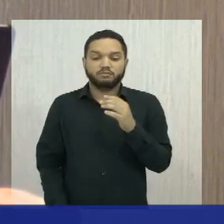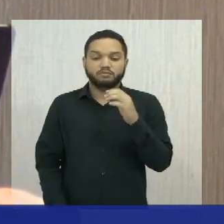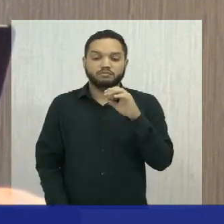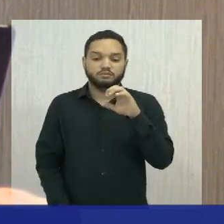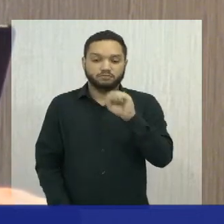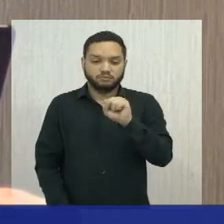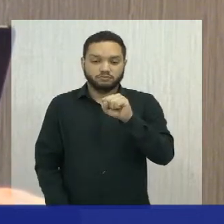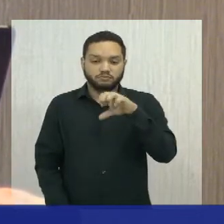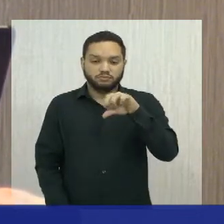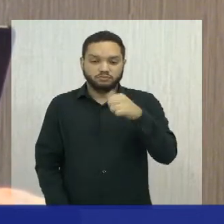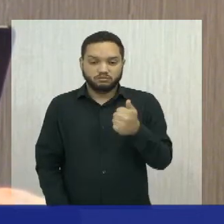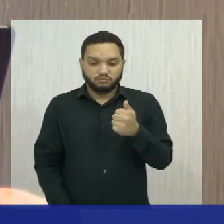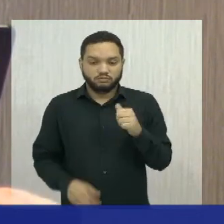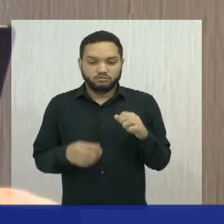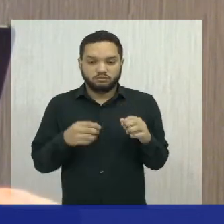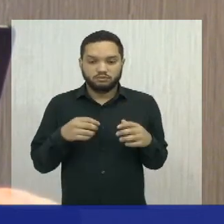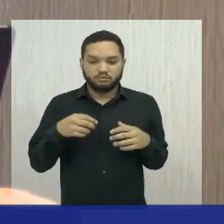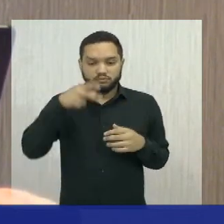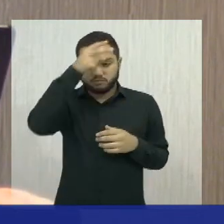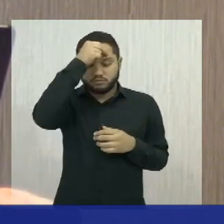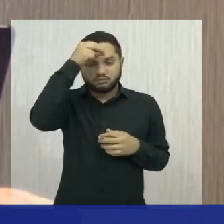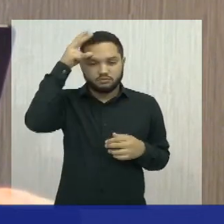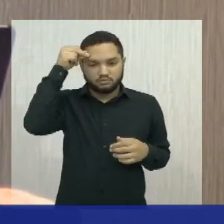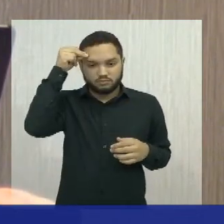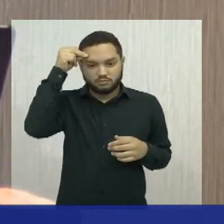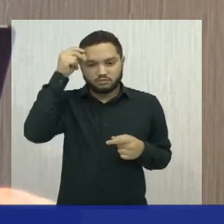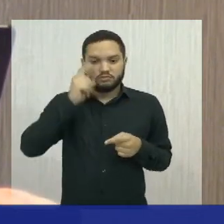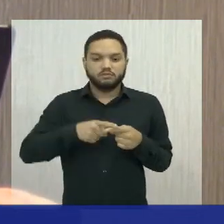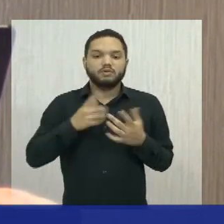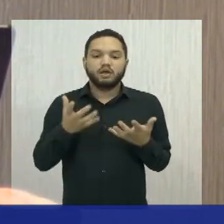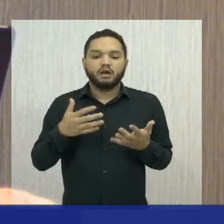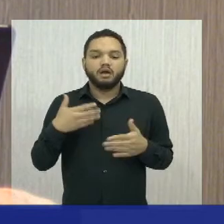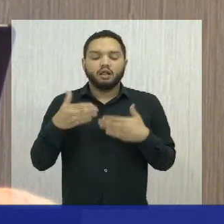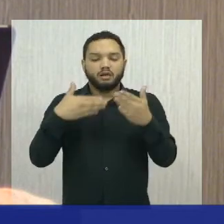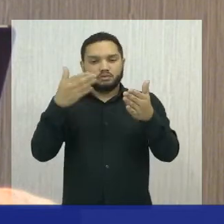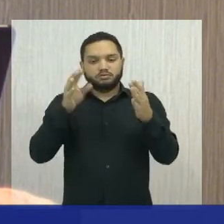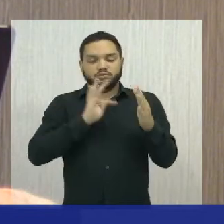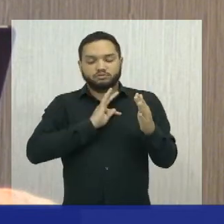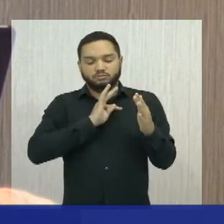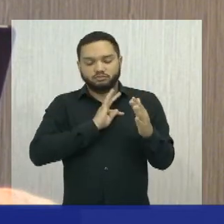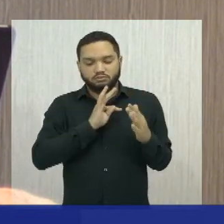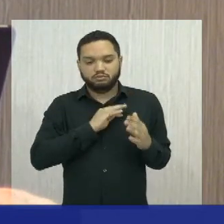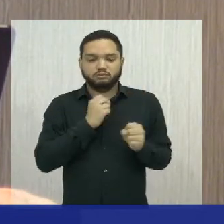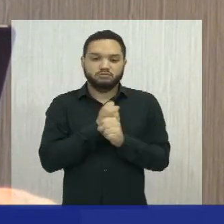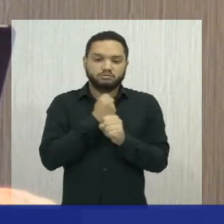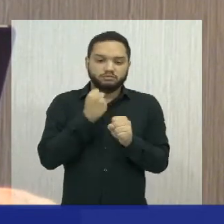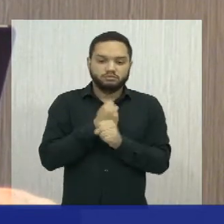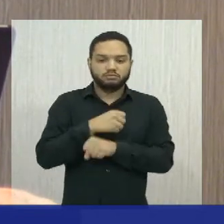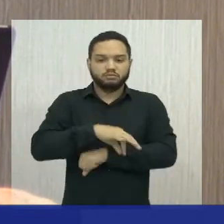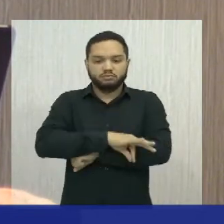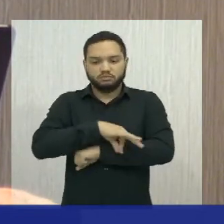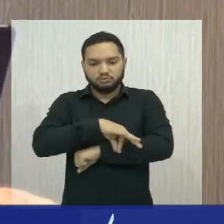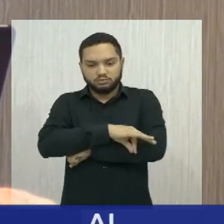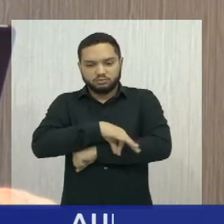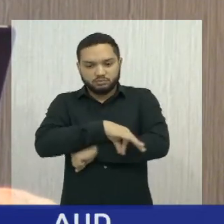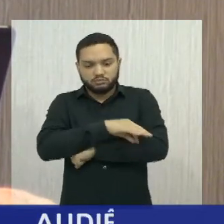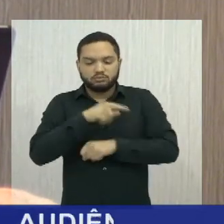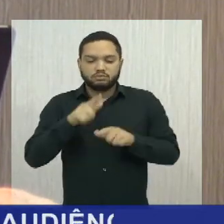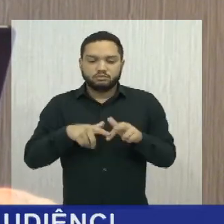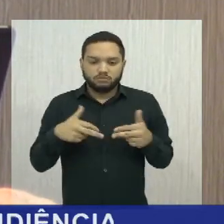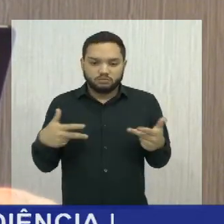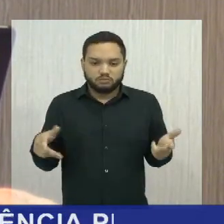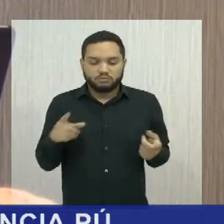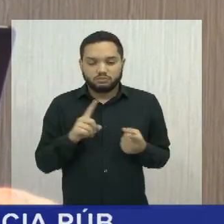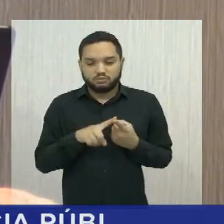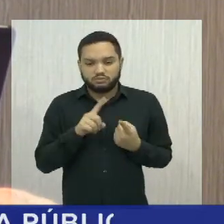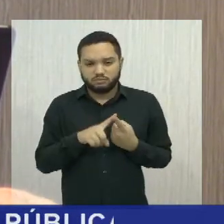assim: o Poder Executivo, à vista da evolução técnica das construções, da arquitetura, dos materiais, bem